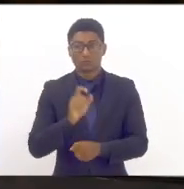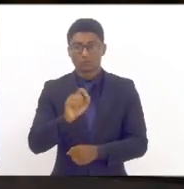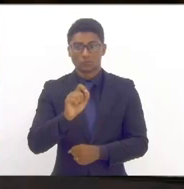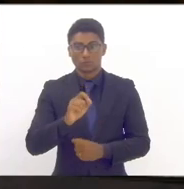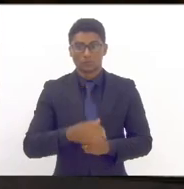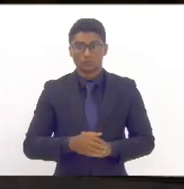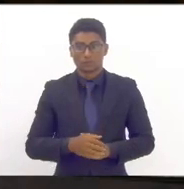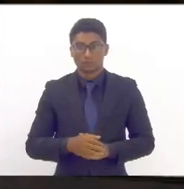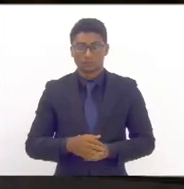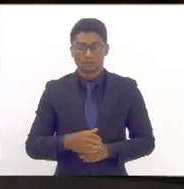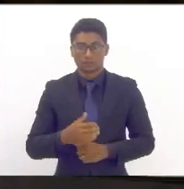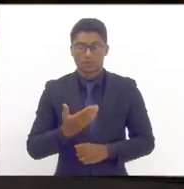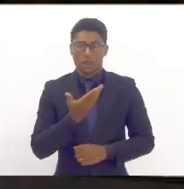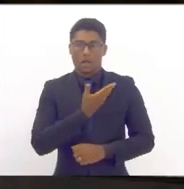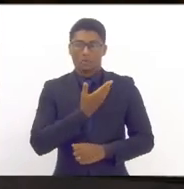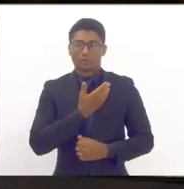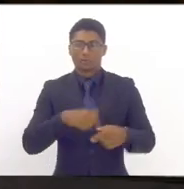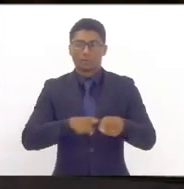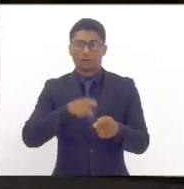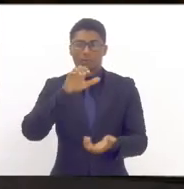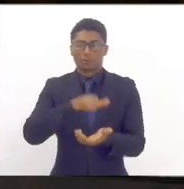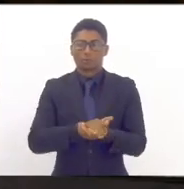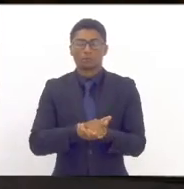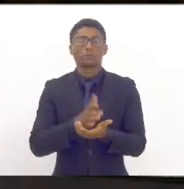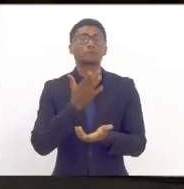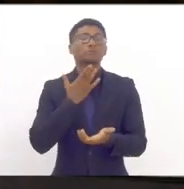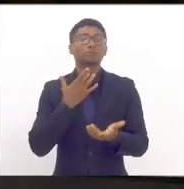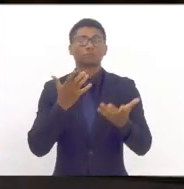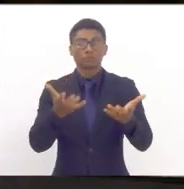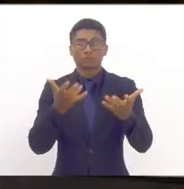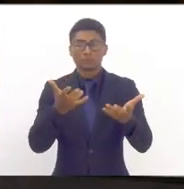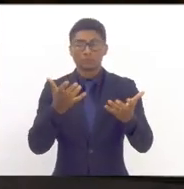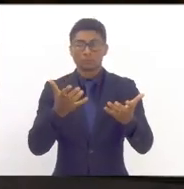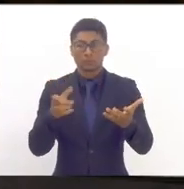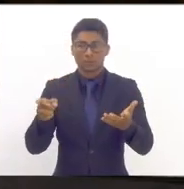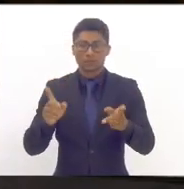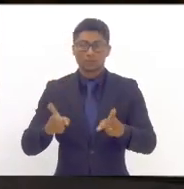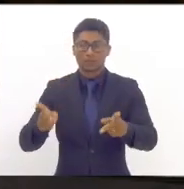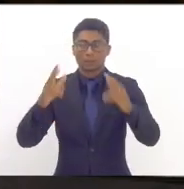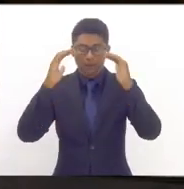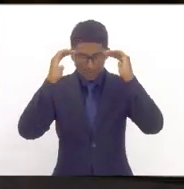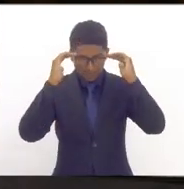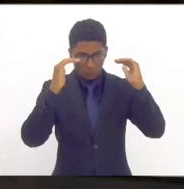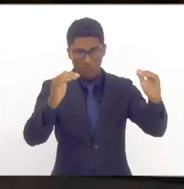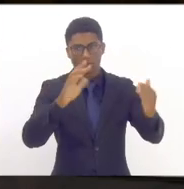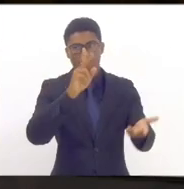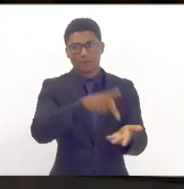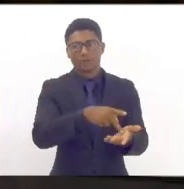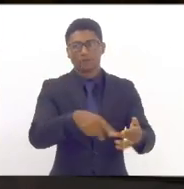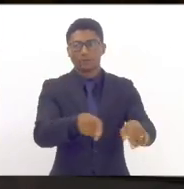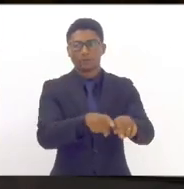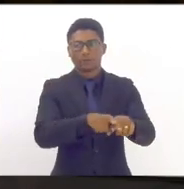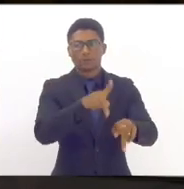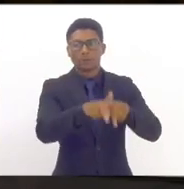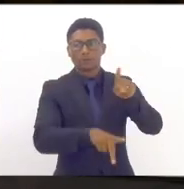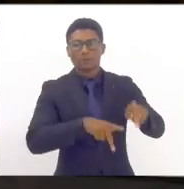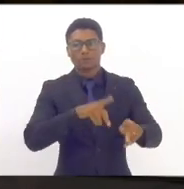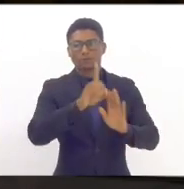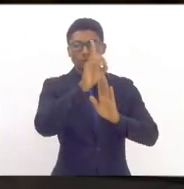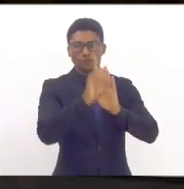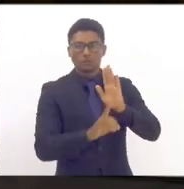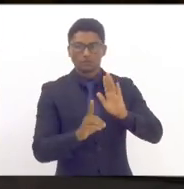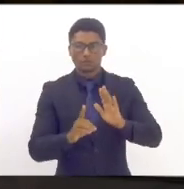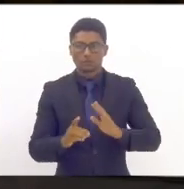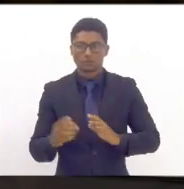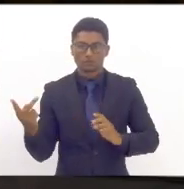colega e como marido, desejo que o Pedro permaneça guiado pelo respeito à verdade e ao direito do público. Vamos